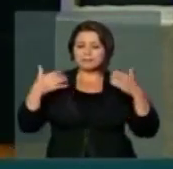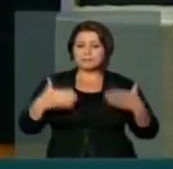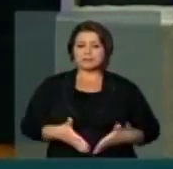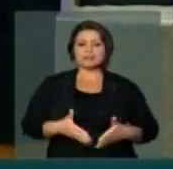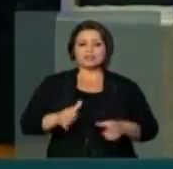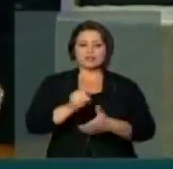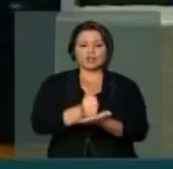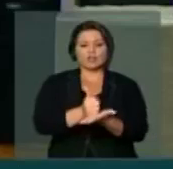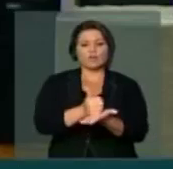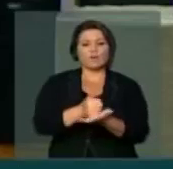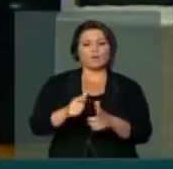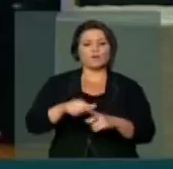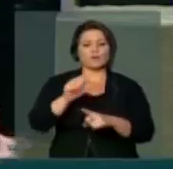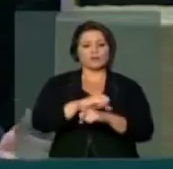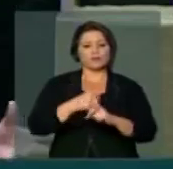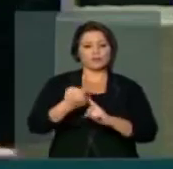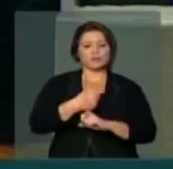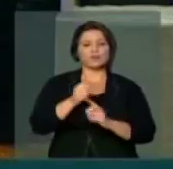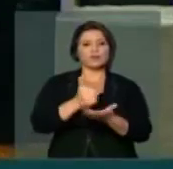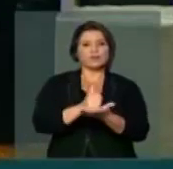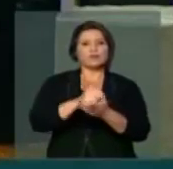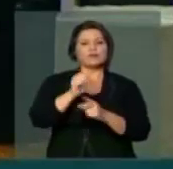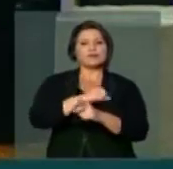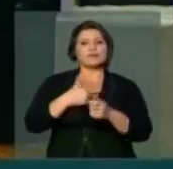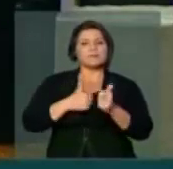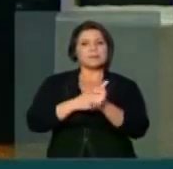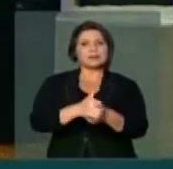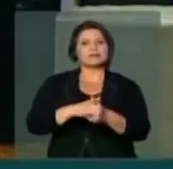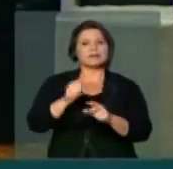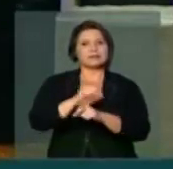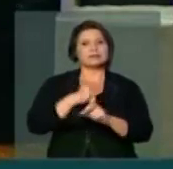participação, controle social, acompanhamento da sociedade brasileira.